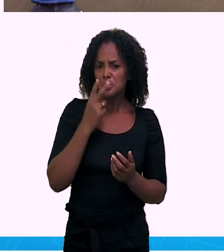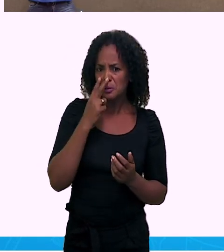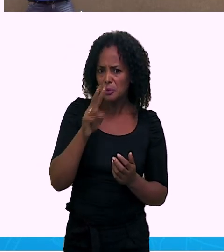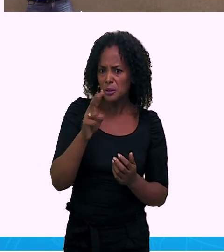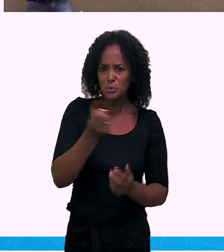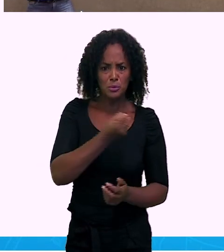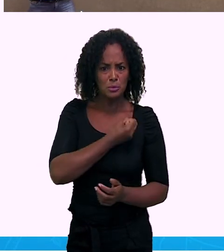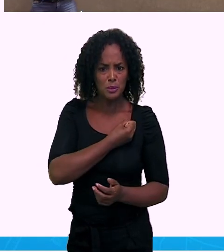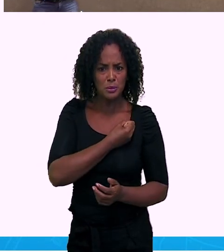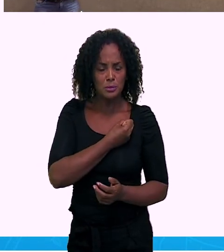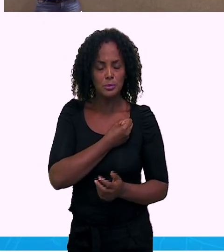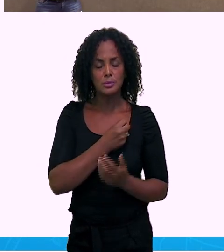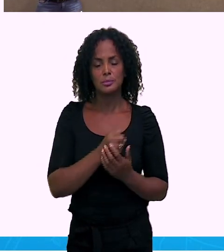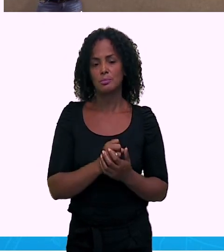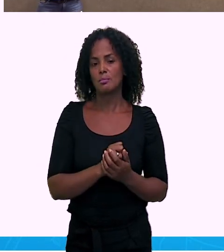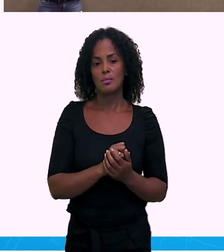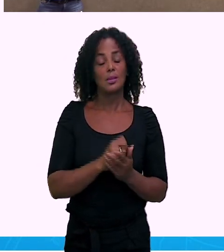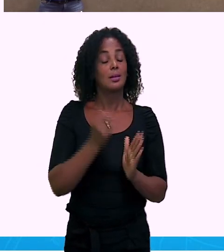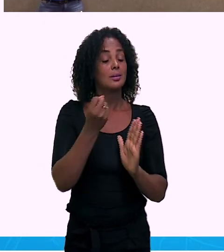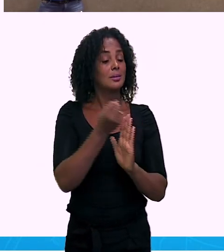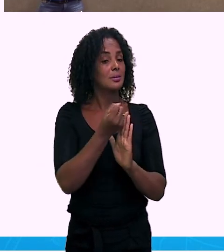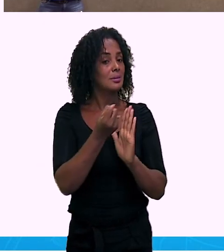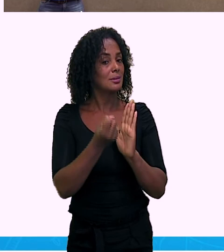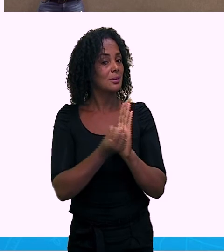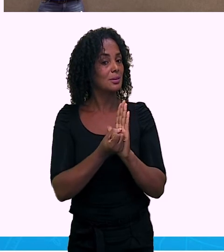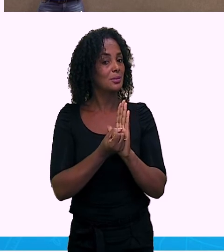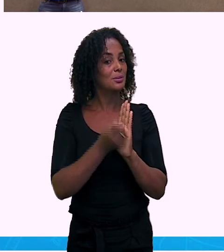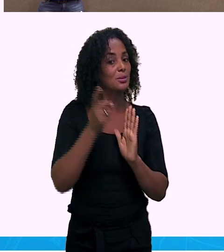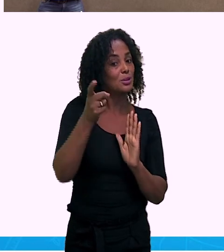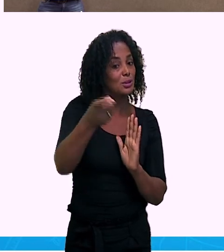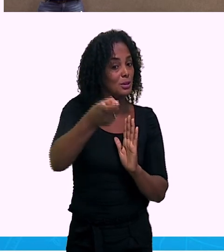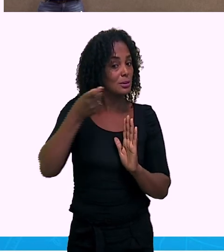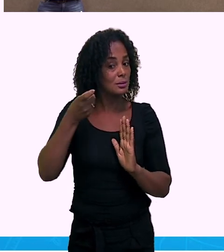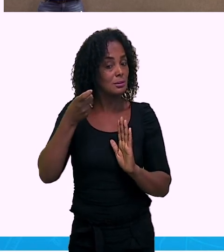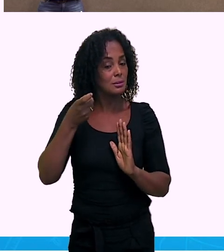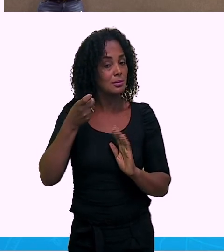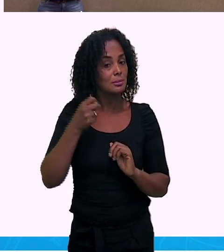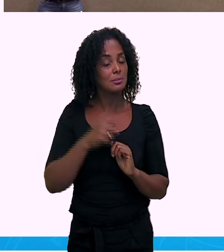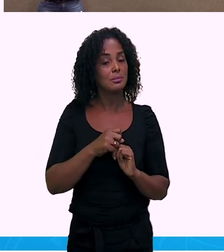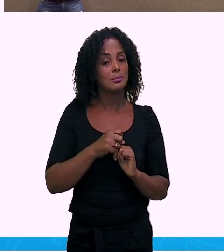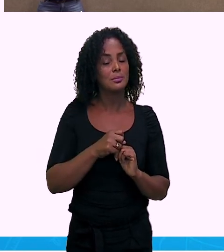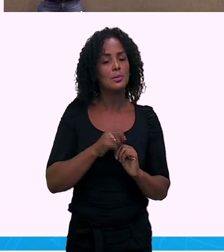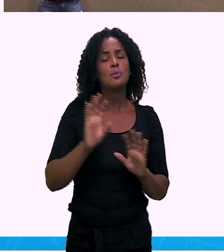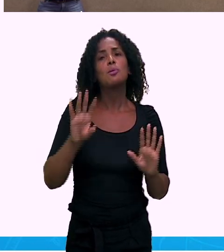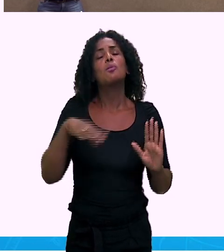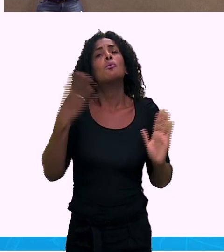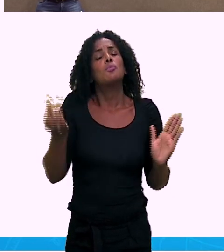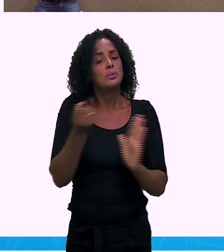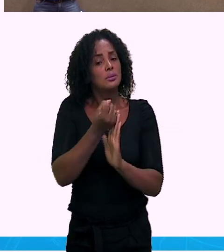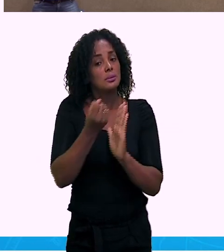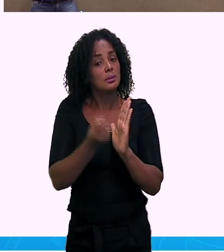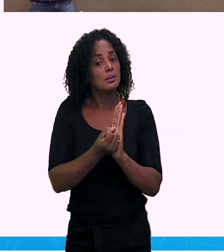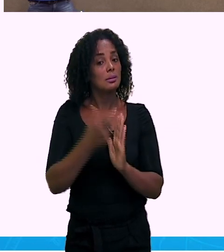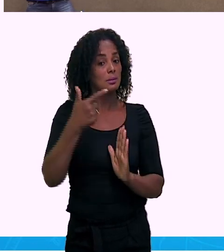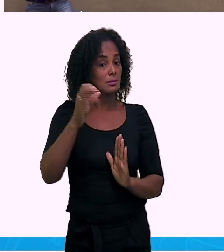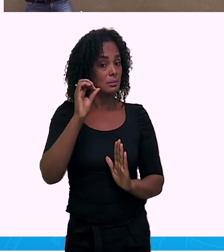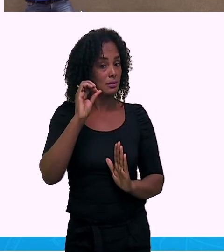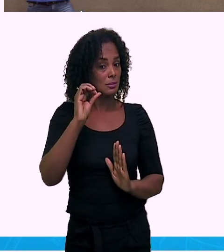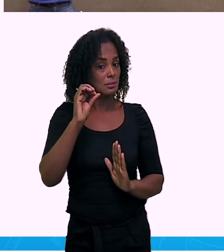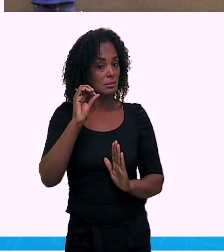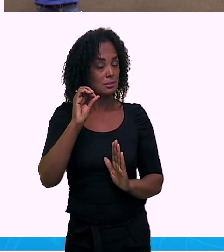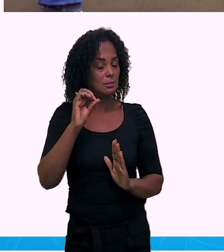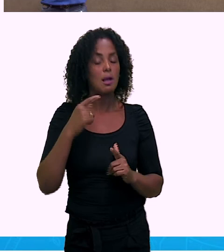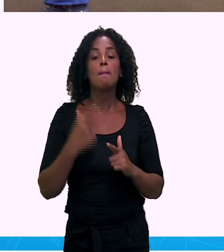1, século X, olha esse aí, século X ou século X, né? Por que